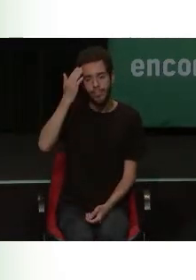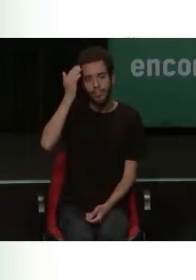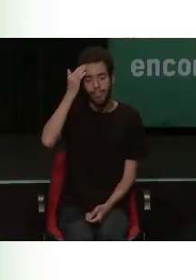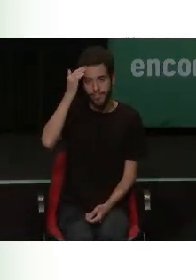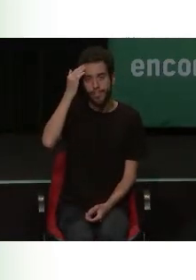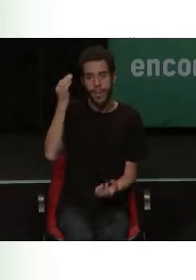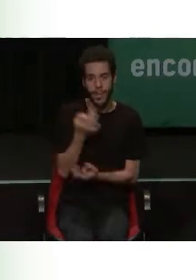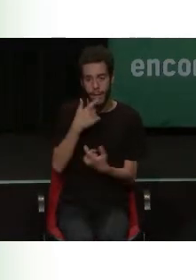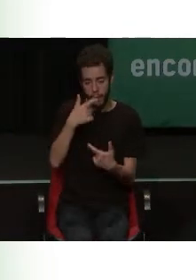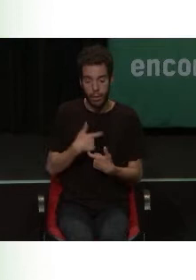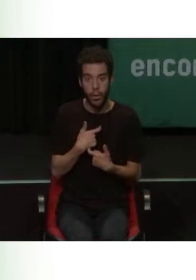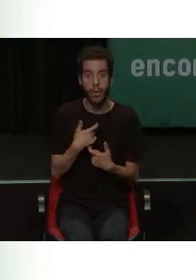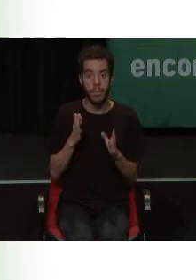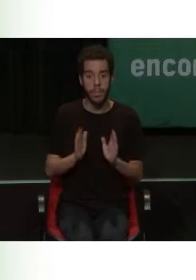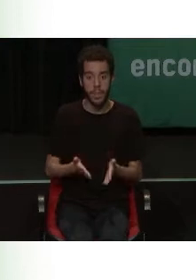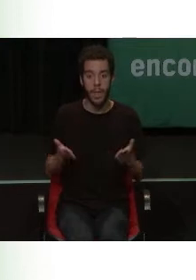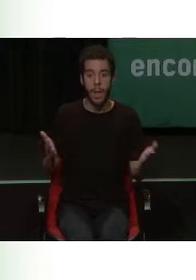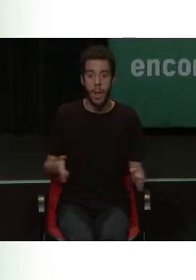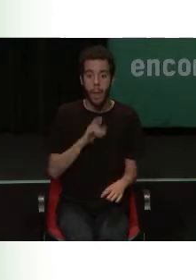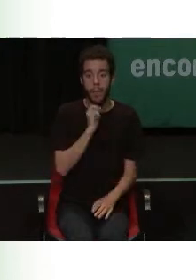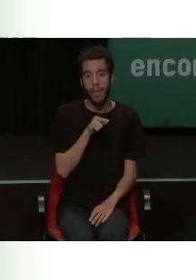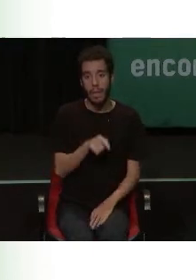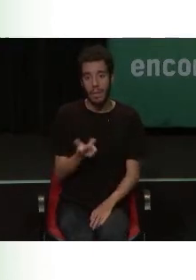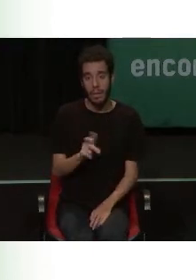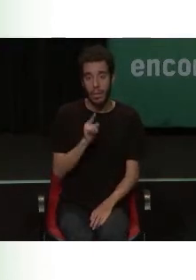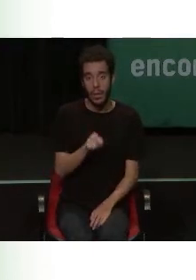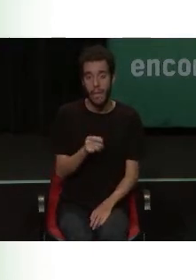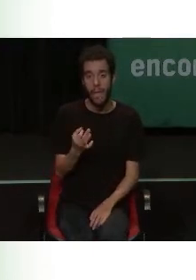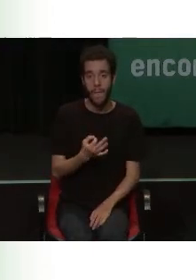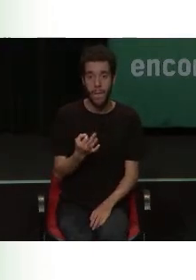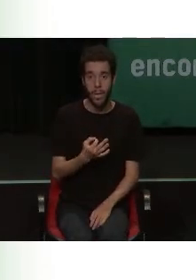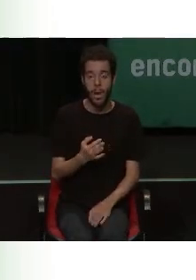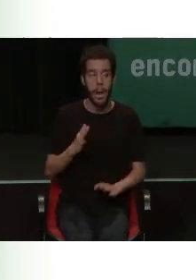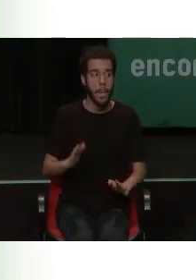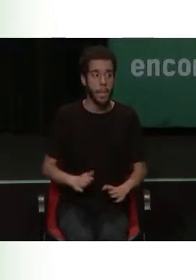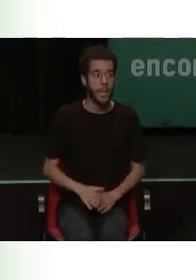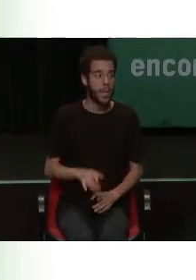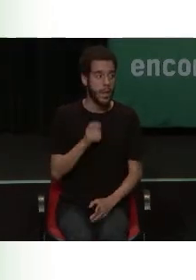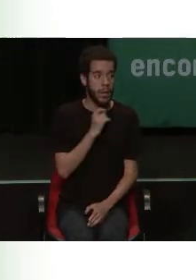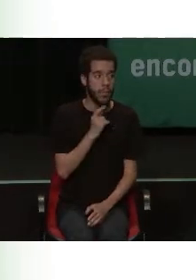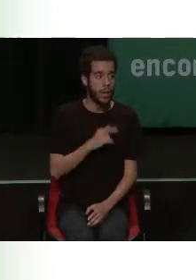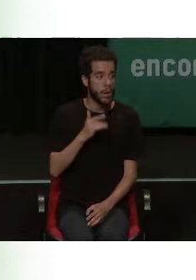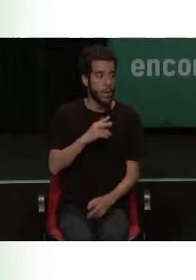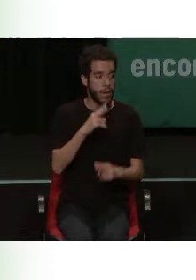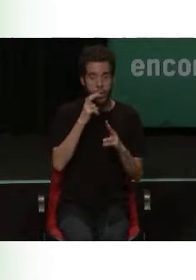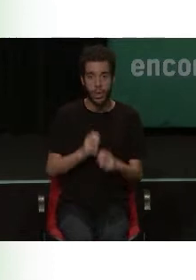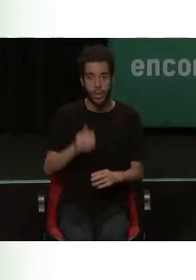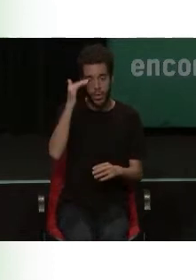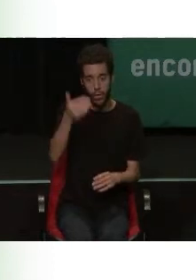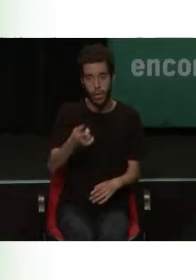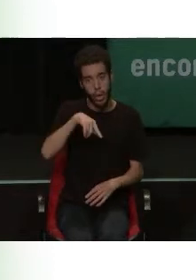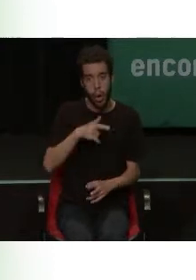alguma autorregulação. Provavelmente foi isto que se passou. No entanto, é uma hipótese para estudos futuros, que é aquilo que nós vamos